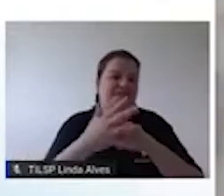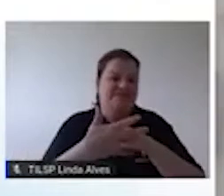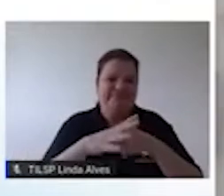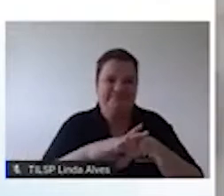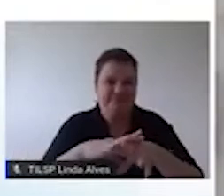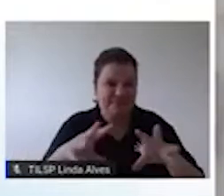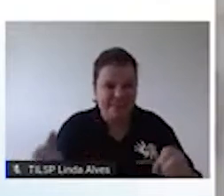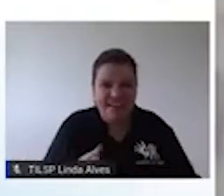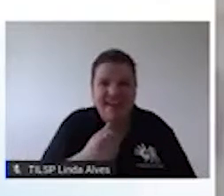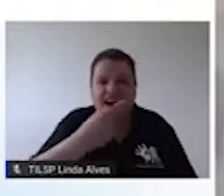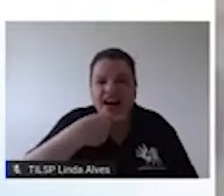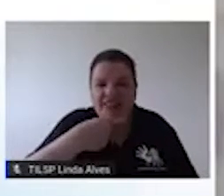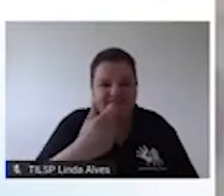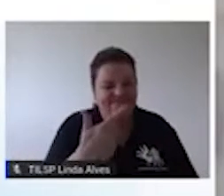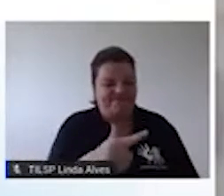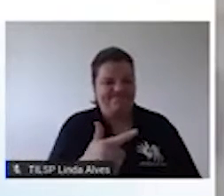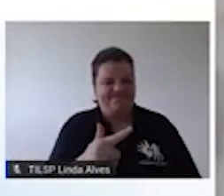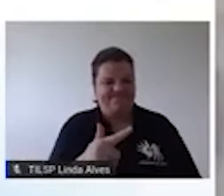Covid. Né?